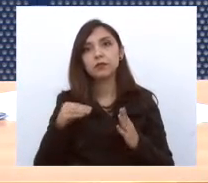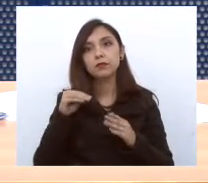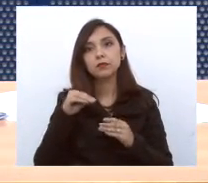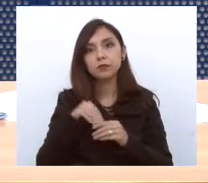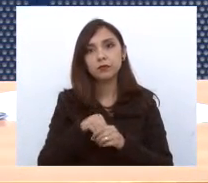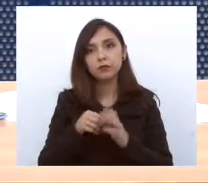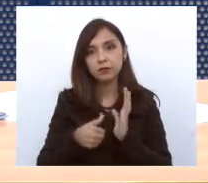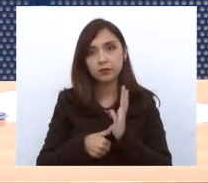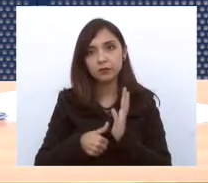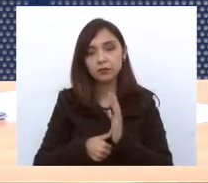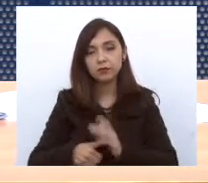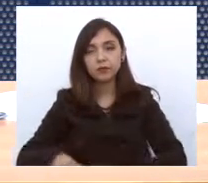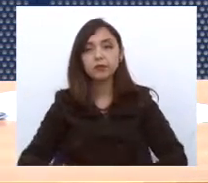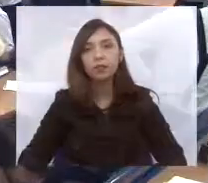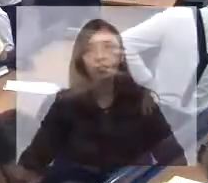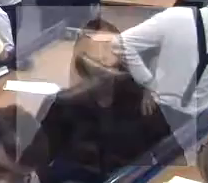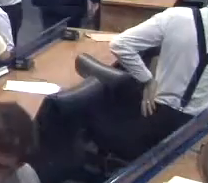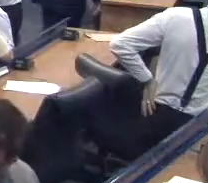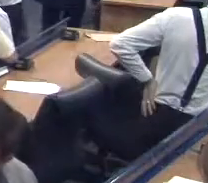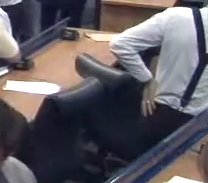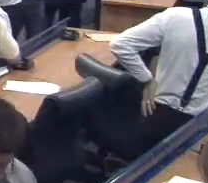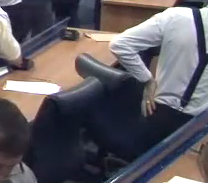terminais para o voto eletrônico.